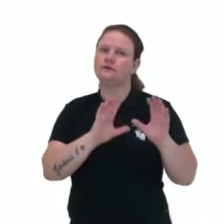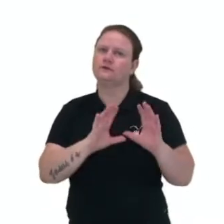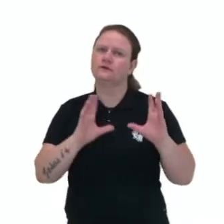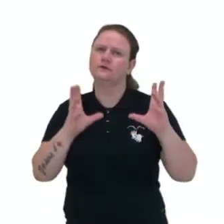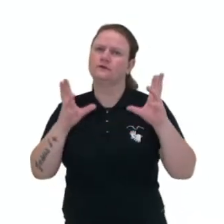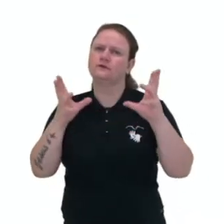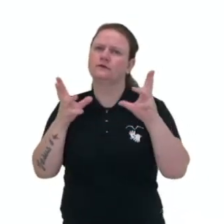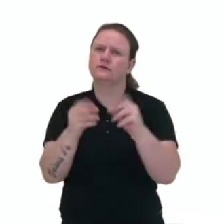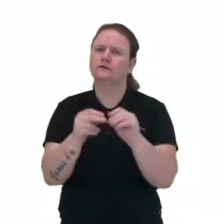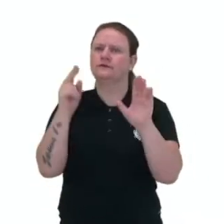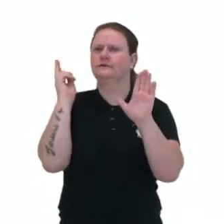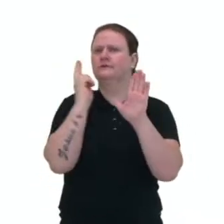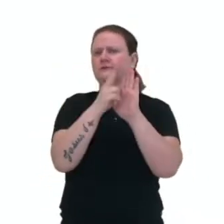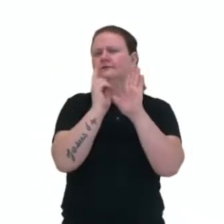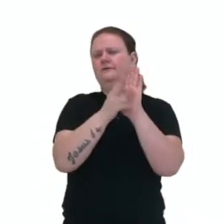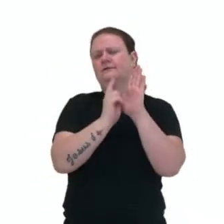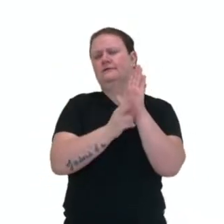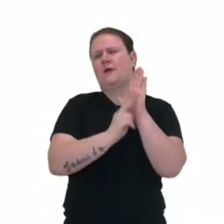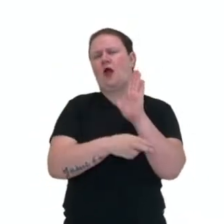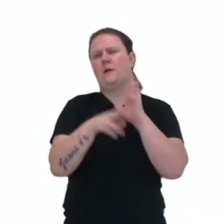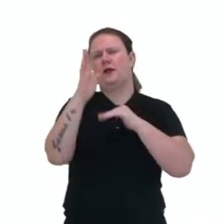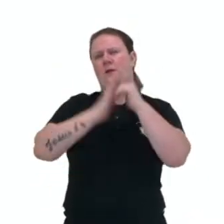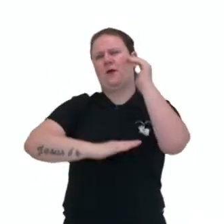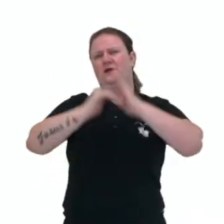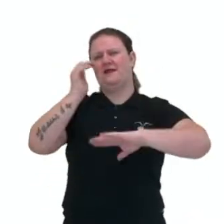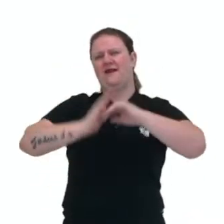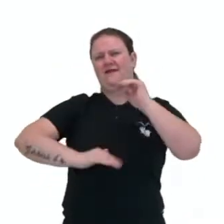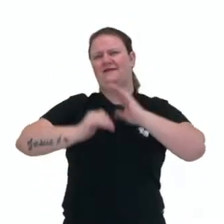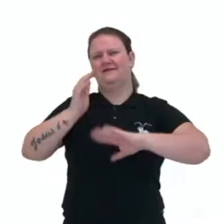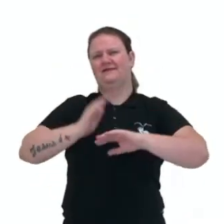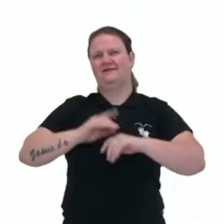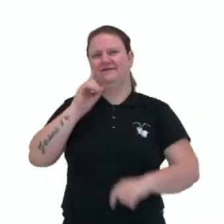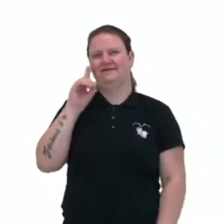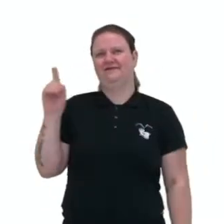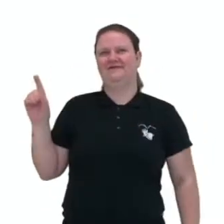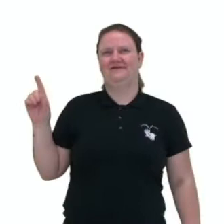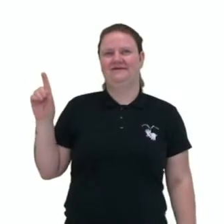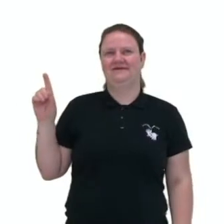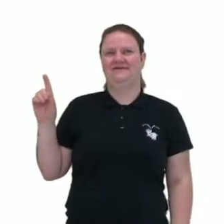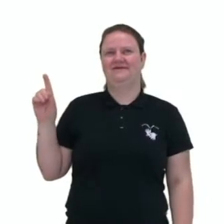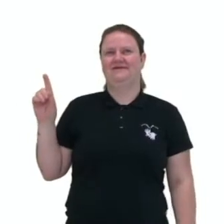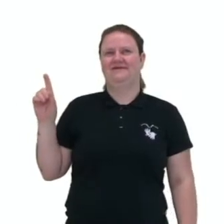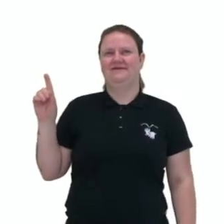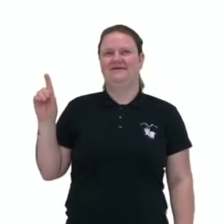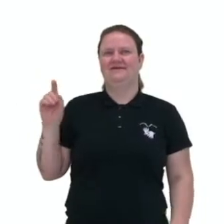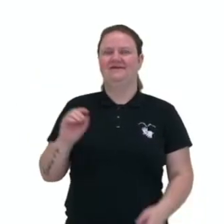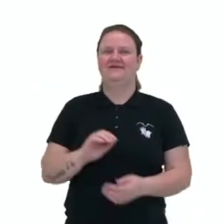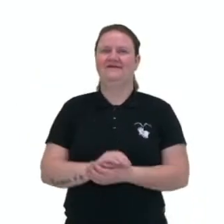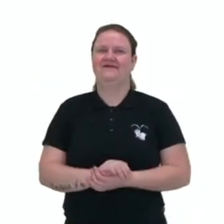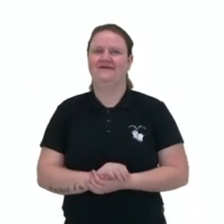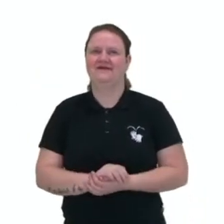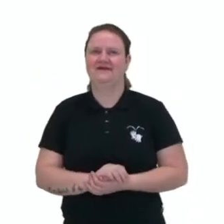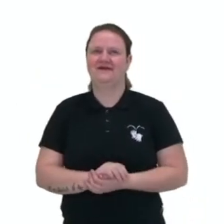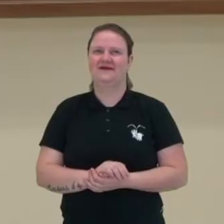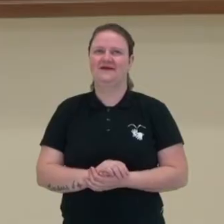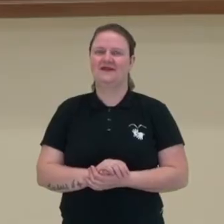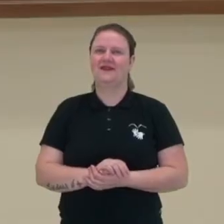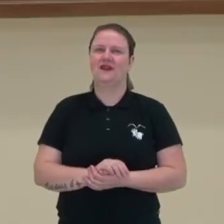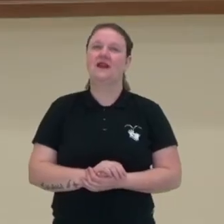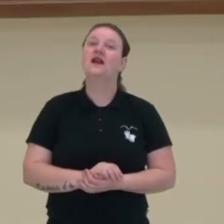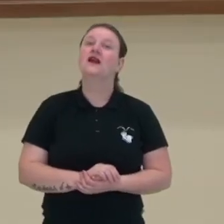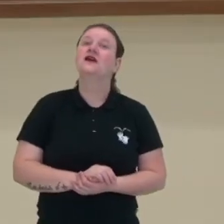paraquedista, arqueólogo, filósofo, pintor, super trabalhador, sapateiro, boiadeiro, farmacêutico,